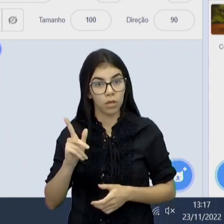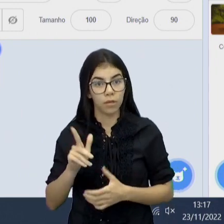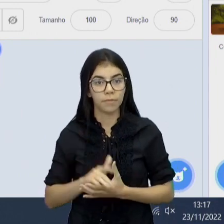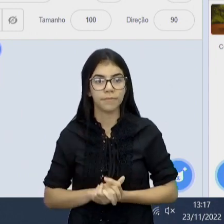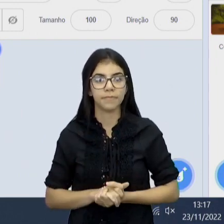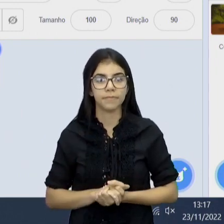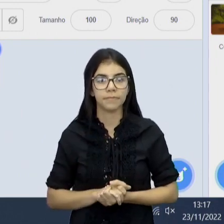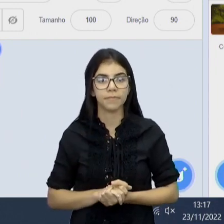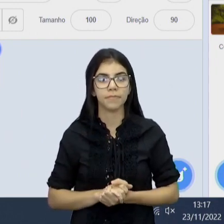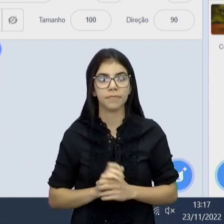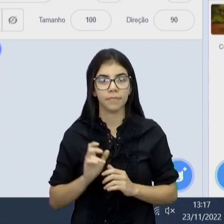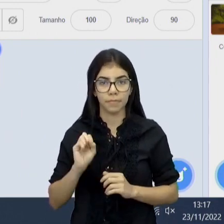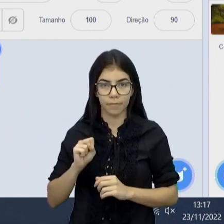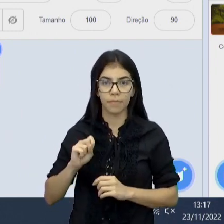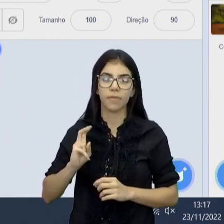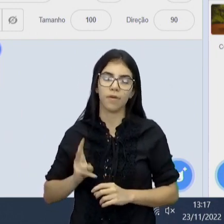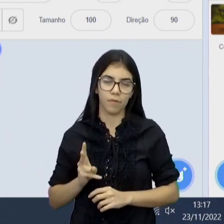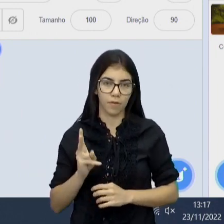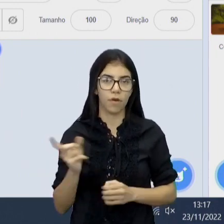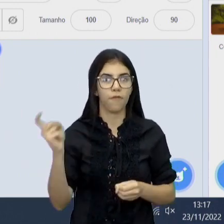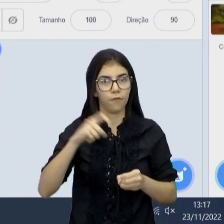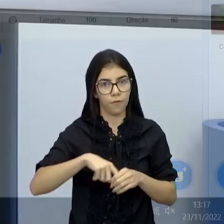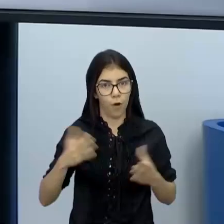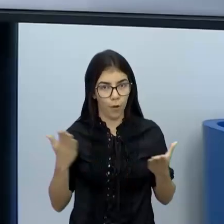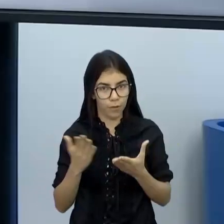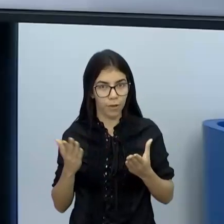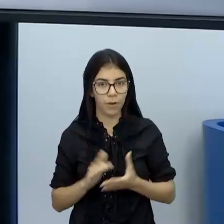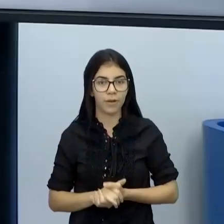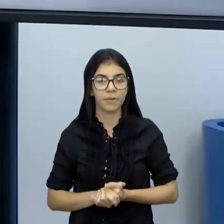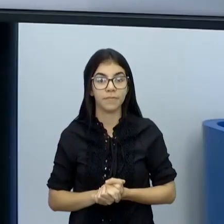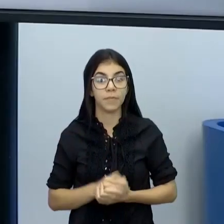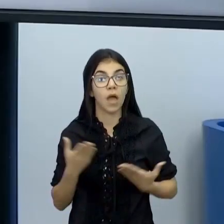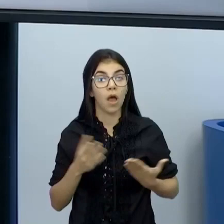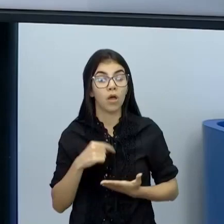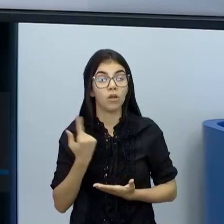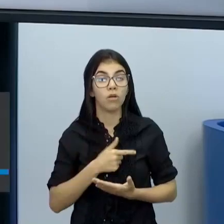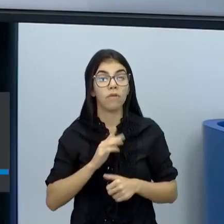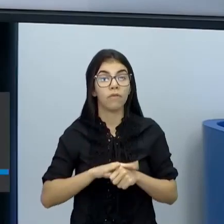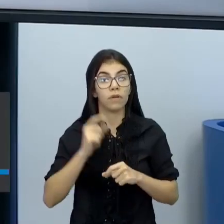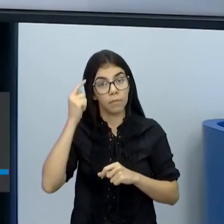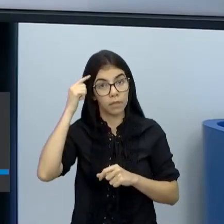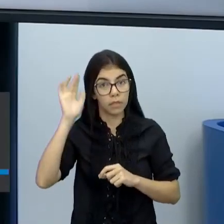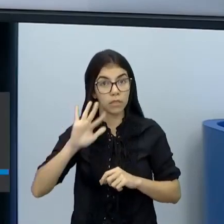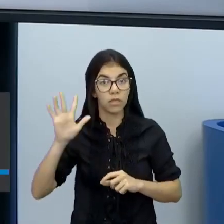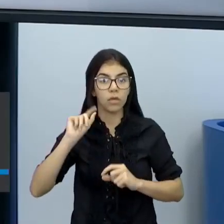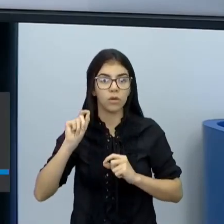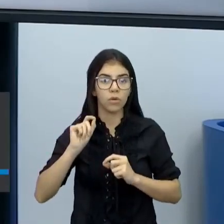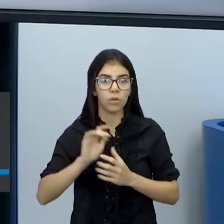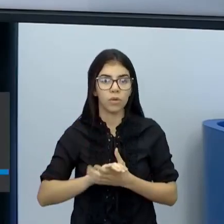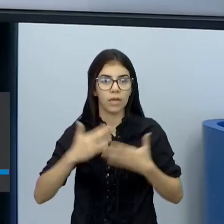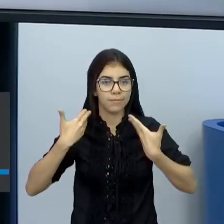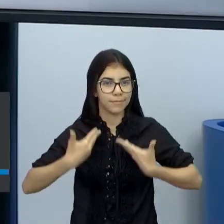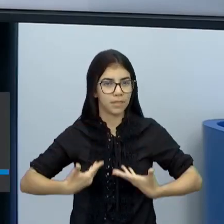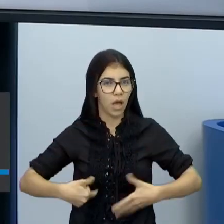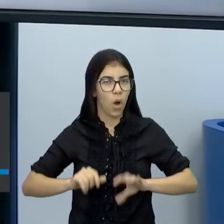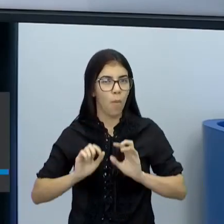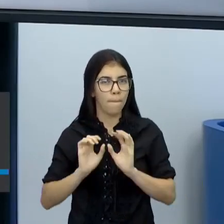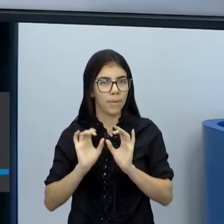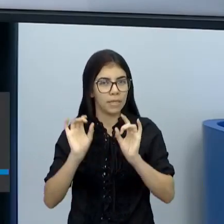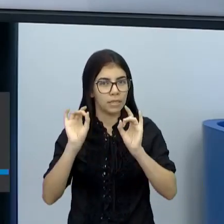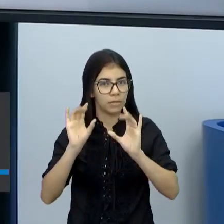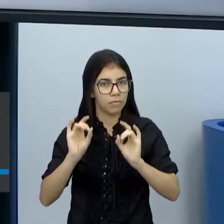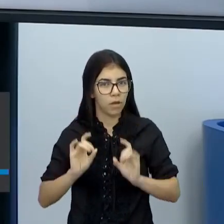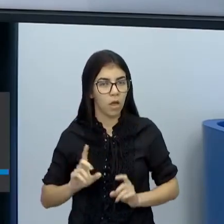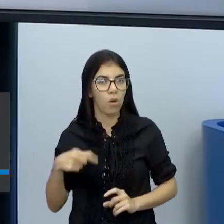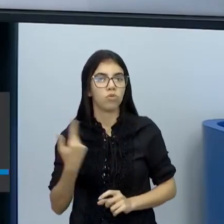aqui? Sim? Tudo. Então tá bom. Então volta comigo agora, porque agora a gente vai pensar na fantasia dela. Olha lá,